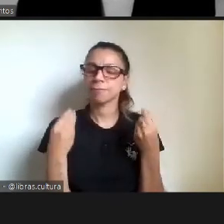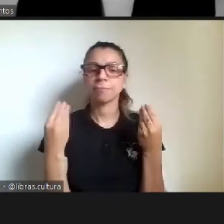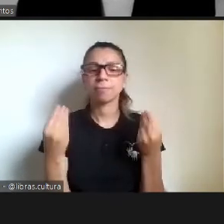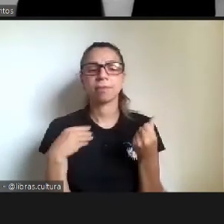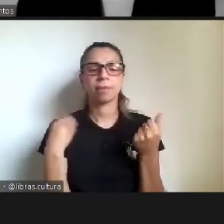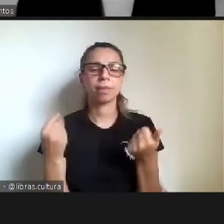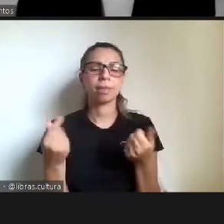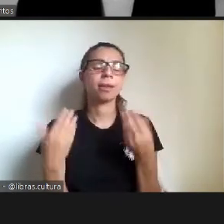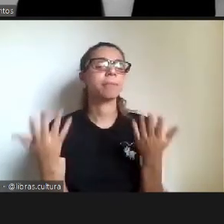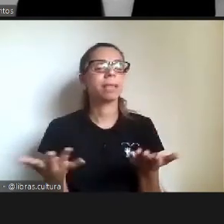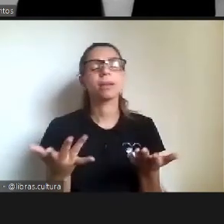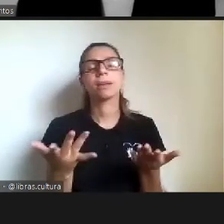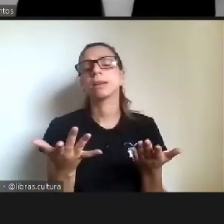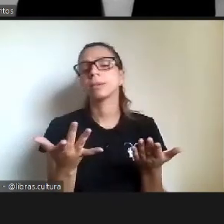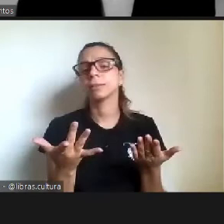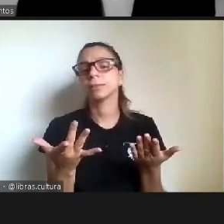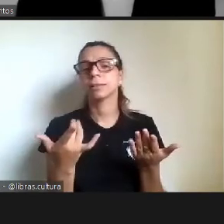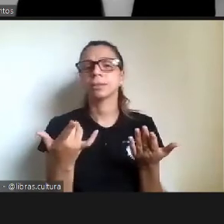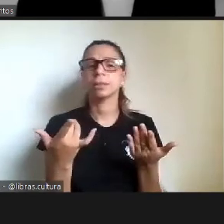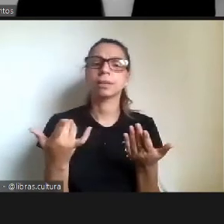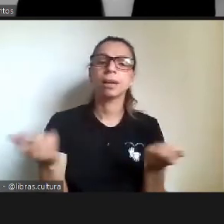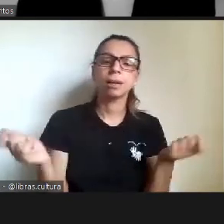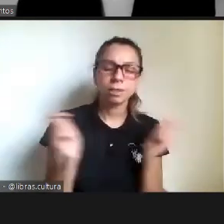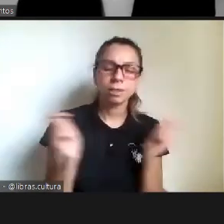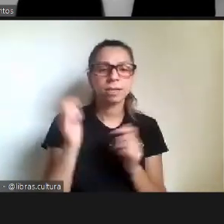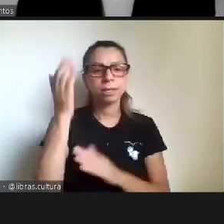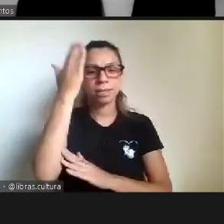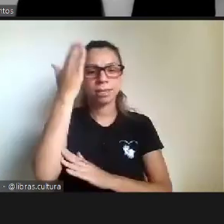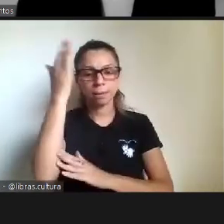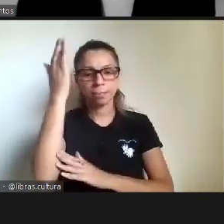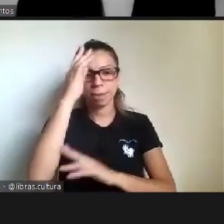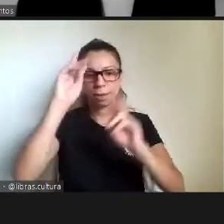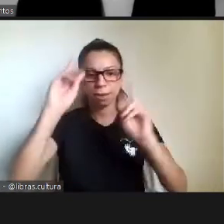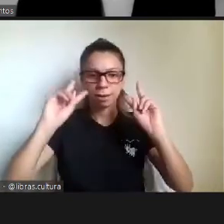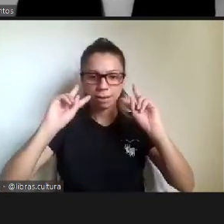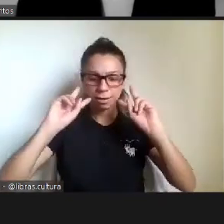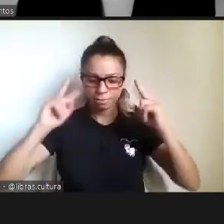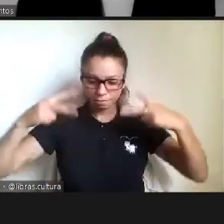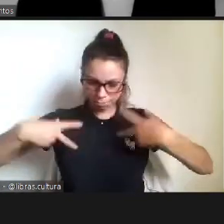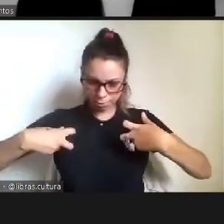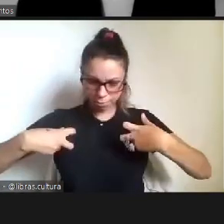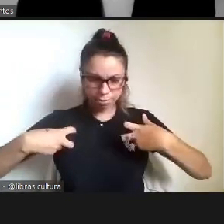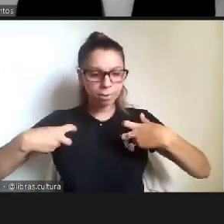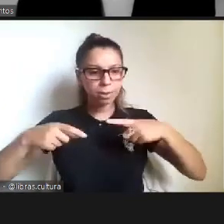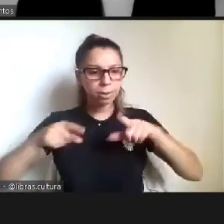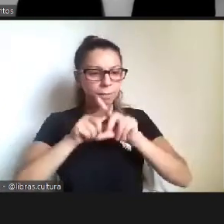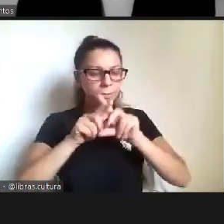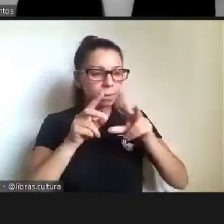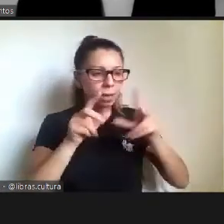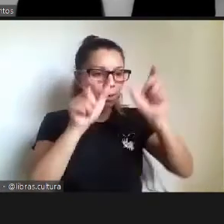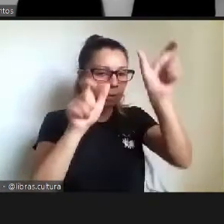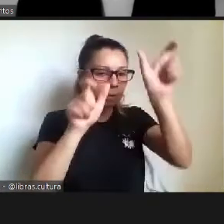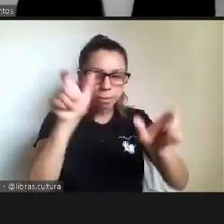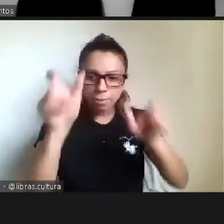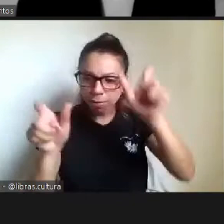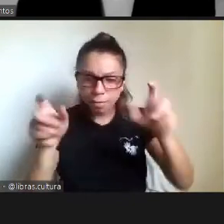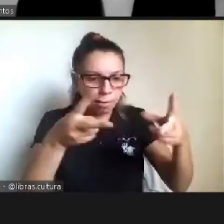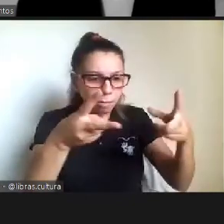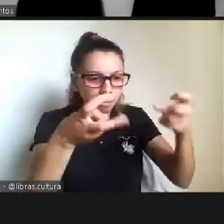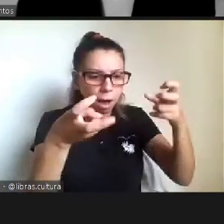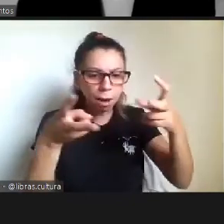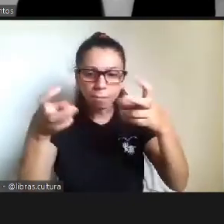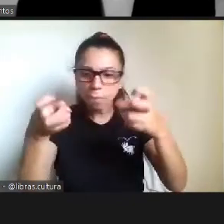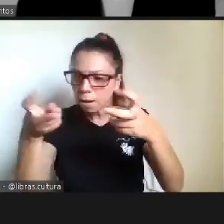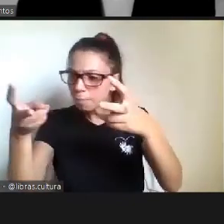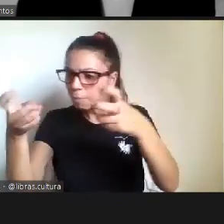congestionado, no sentido de a gente enxergar o ser. Então, escapa um pouco da ideia de representação para